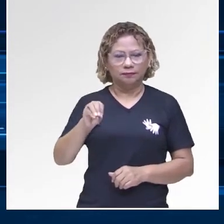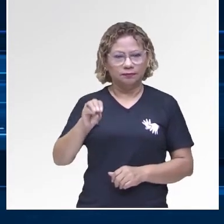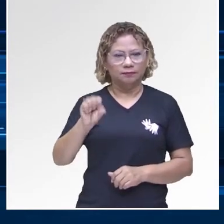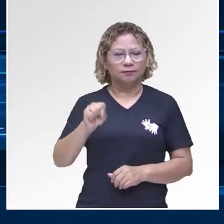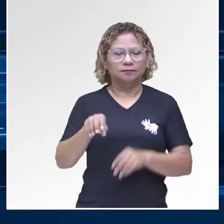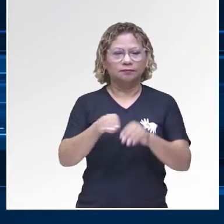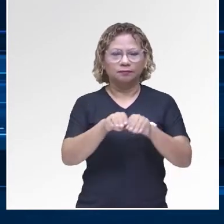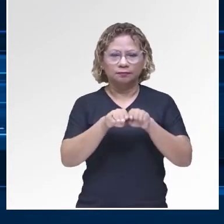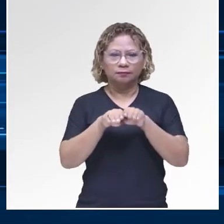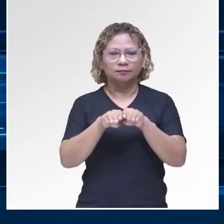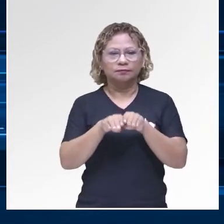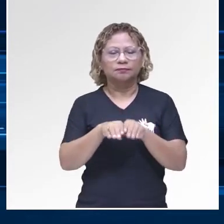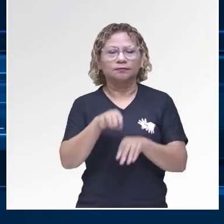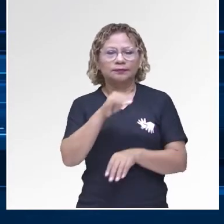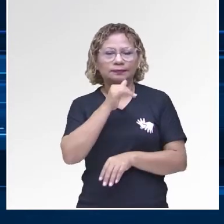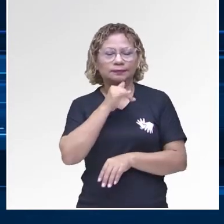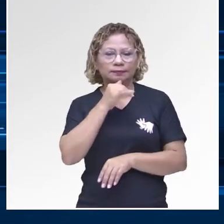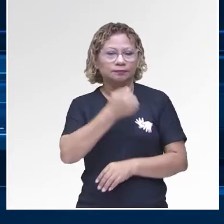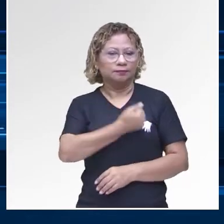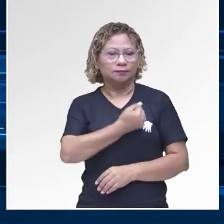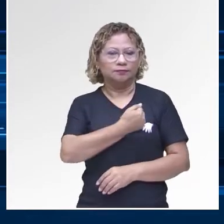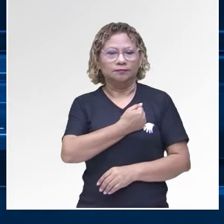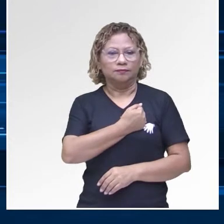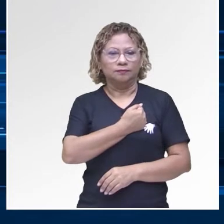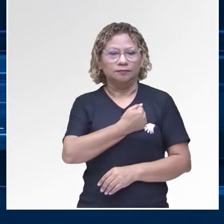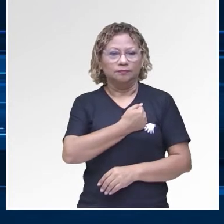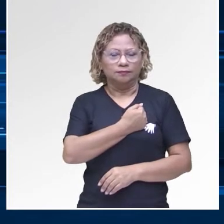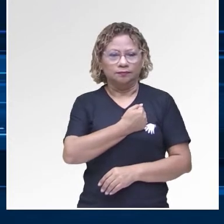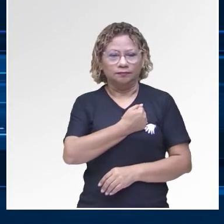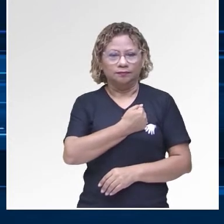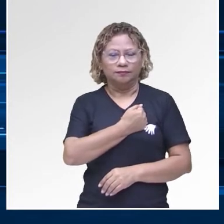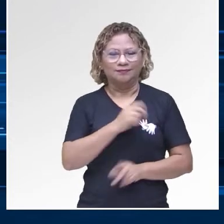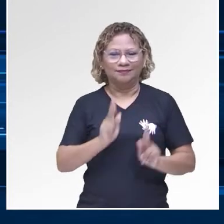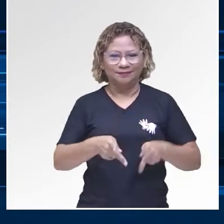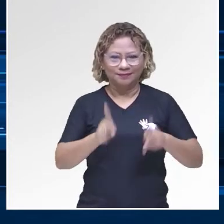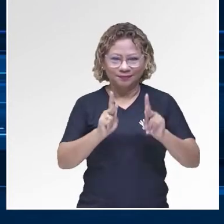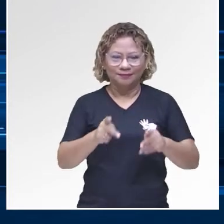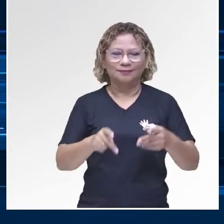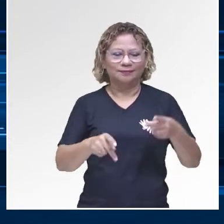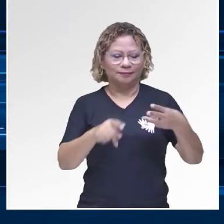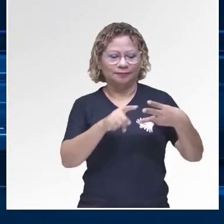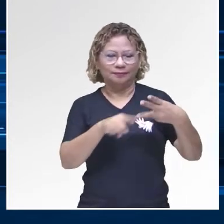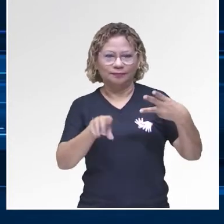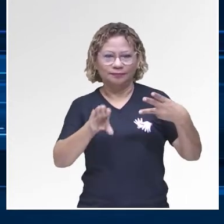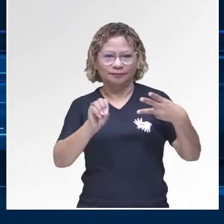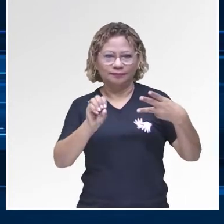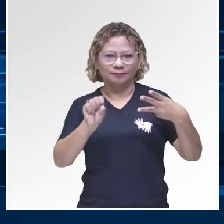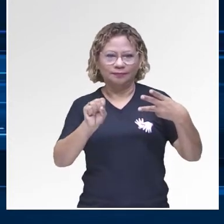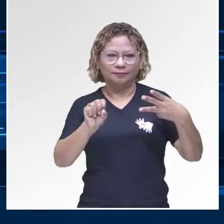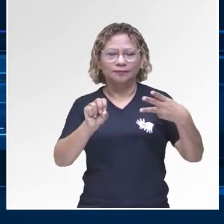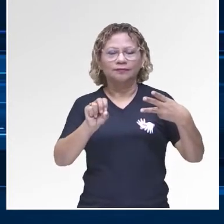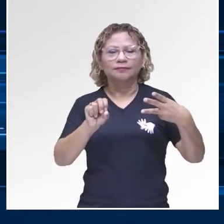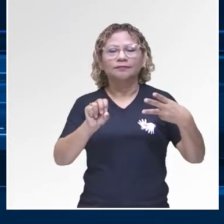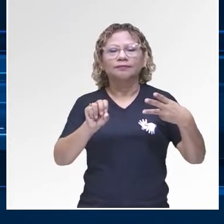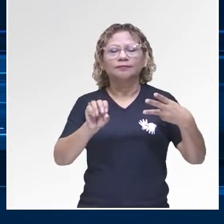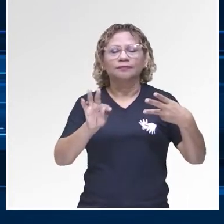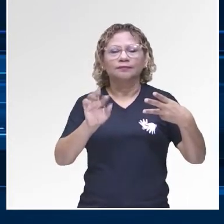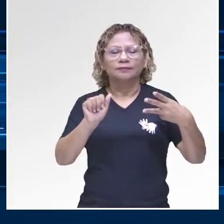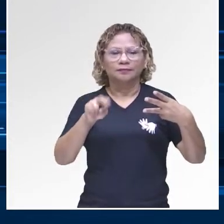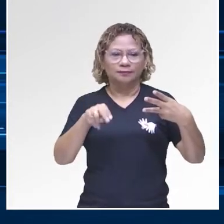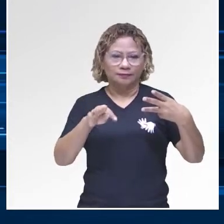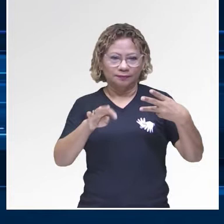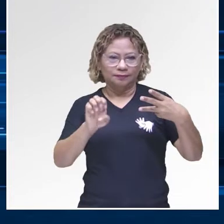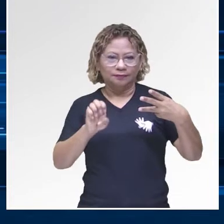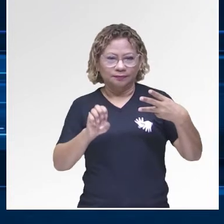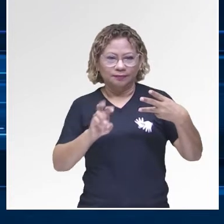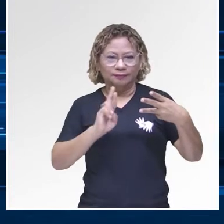zero, em função de todos os termos ter o mesmo valor. Perfeito? Porque a nossa razão